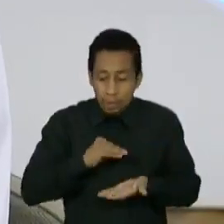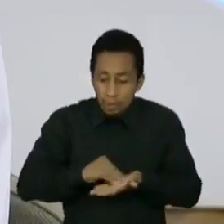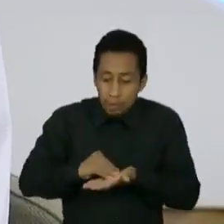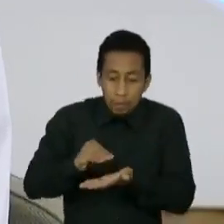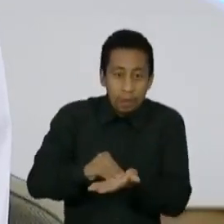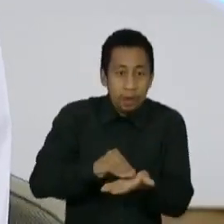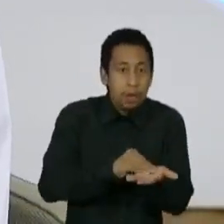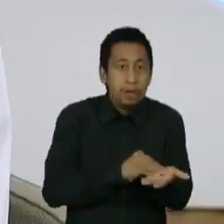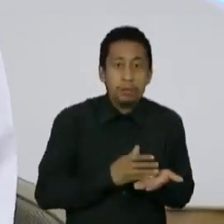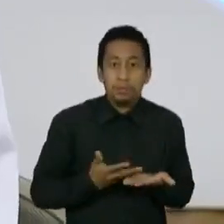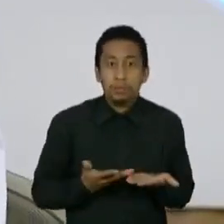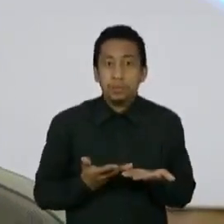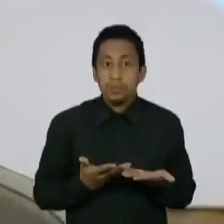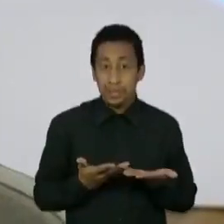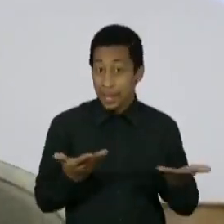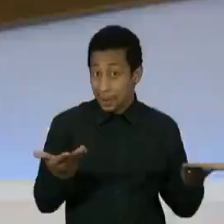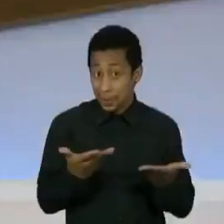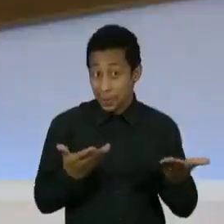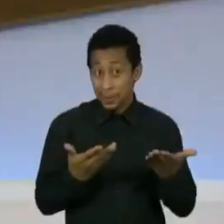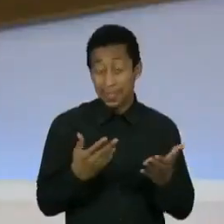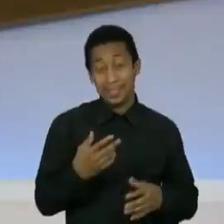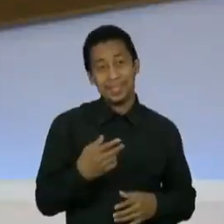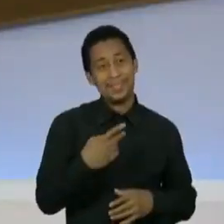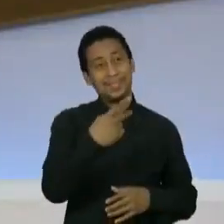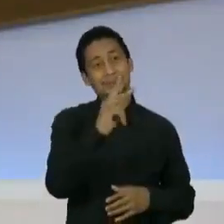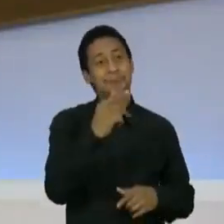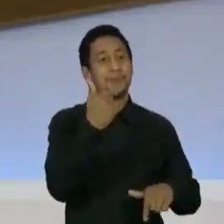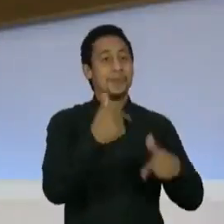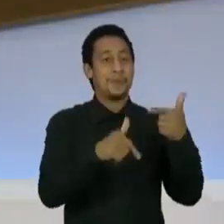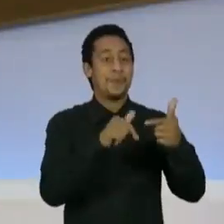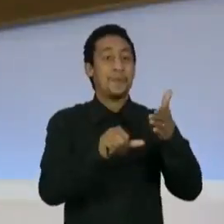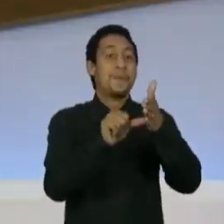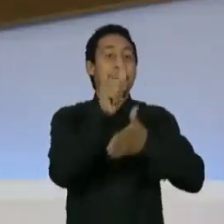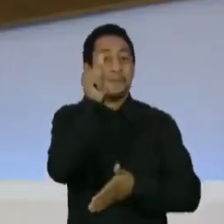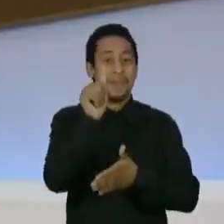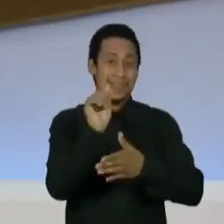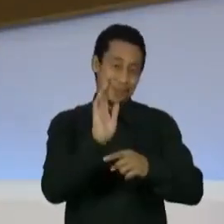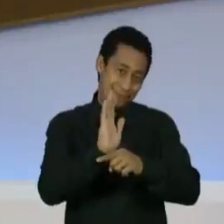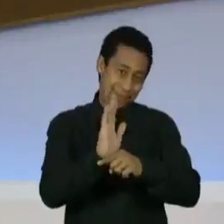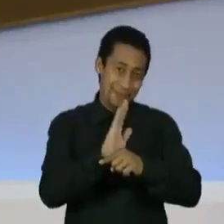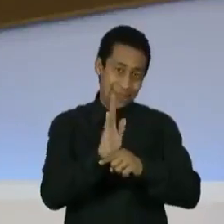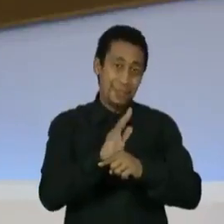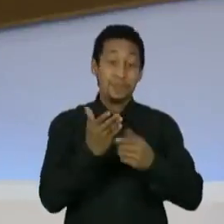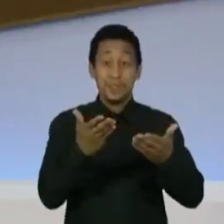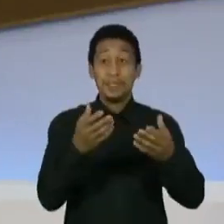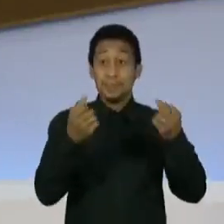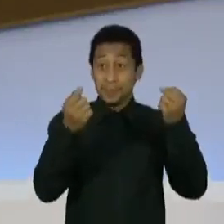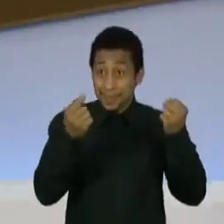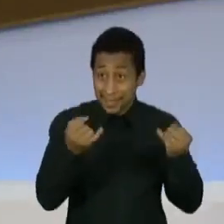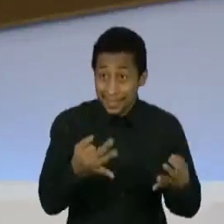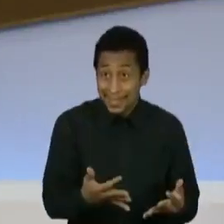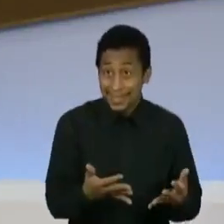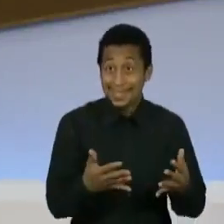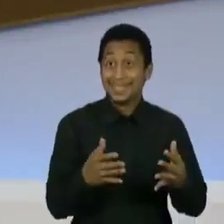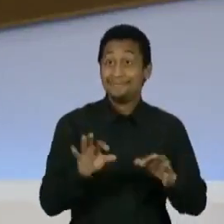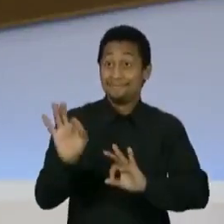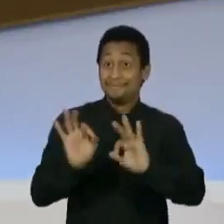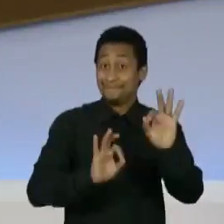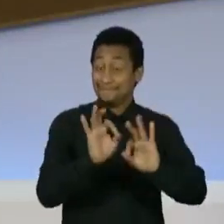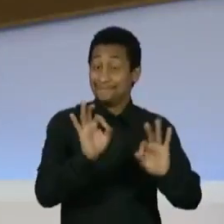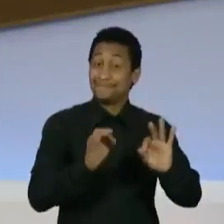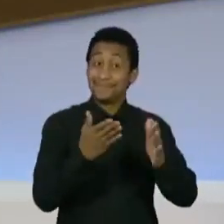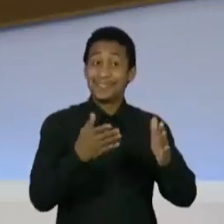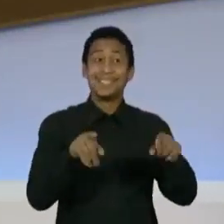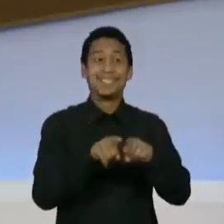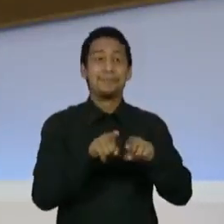agora nesse teu primeiro trabalho de direção com todos esses entraves que a gente tá falando aqui nessa complexidade de produção